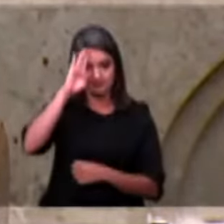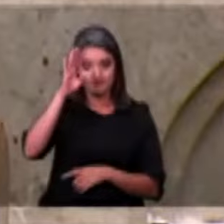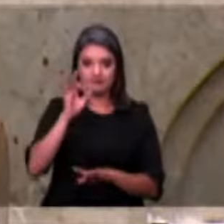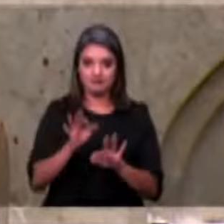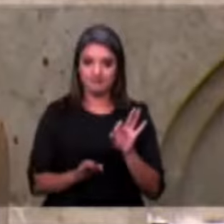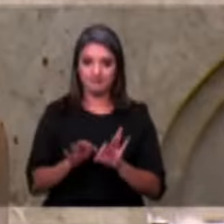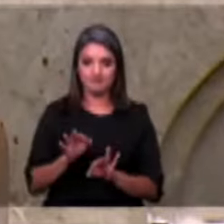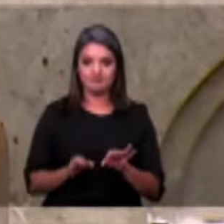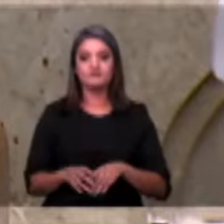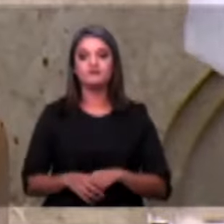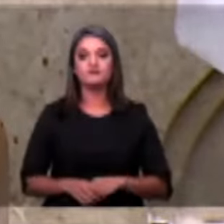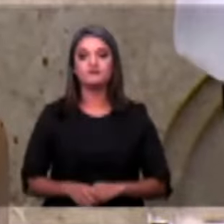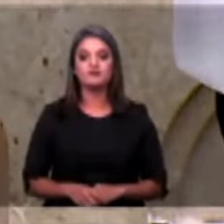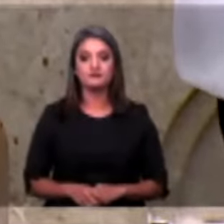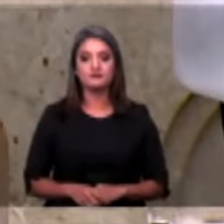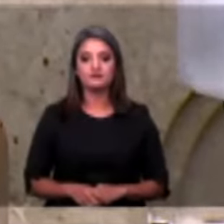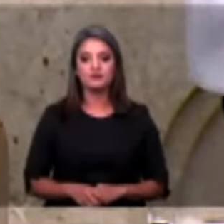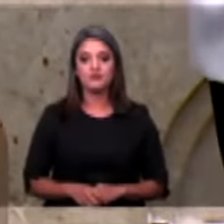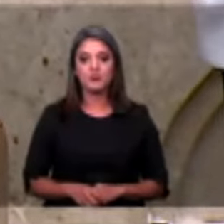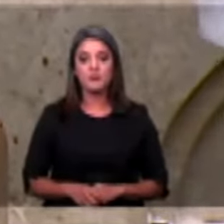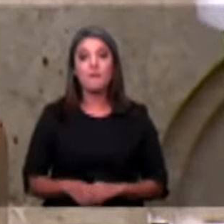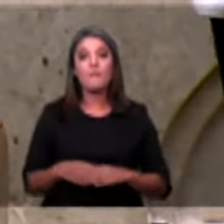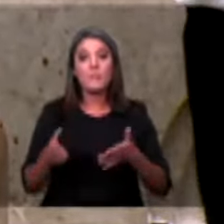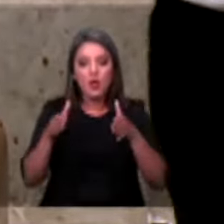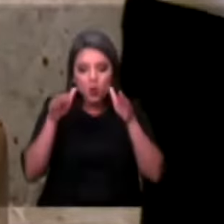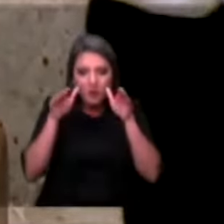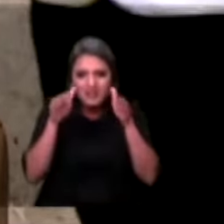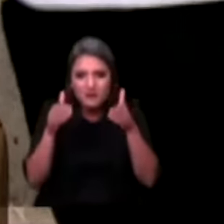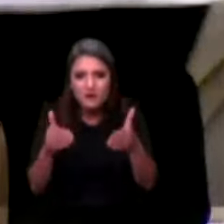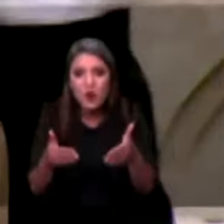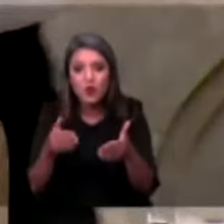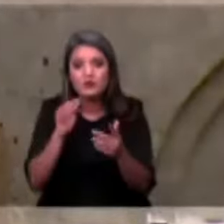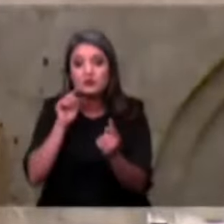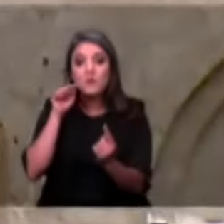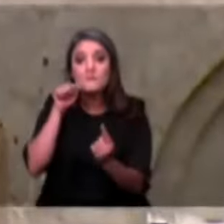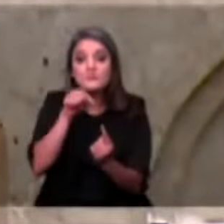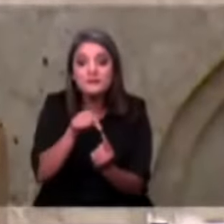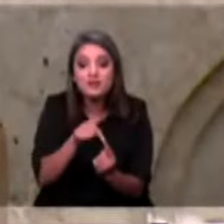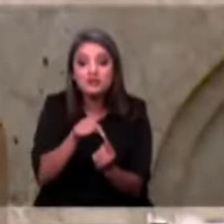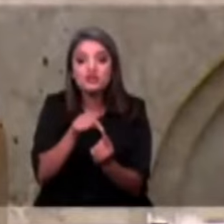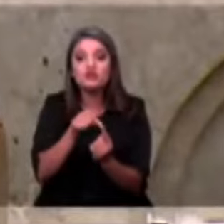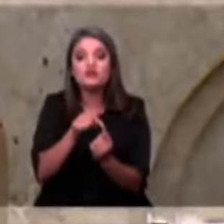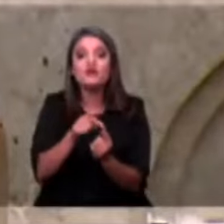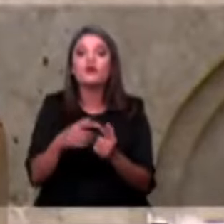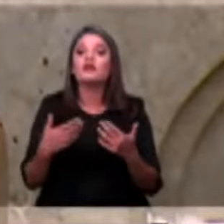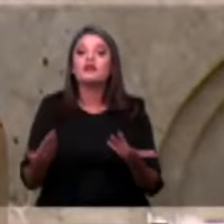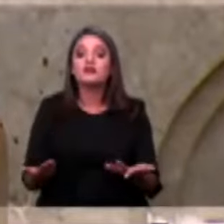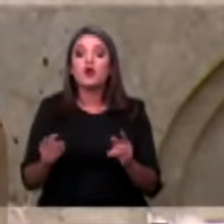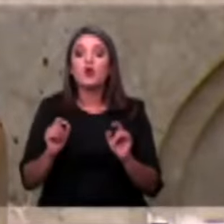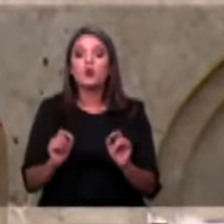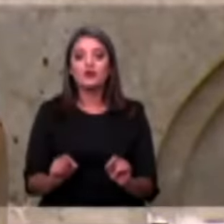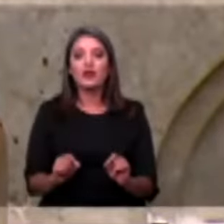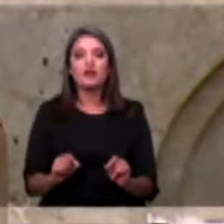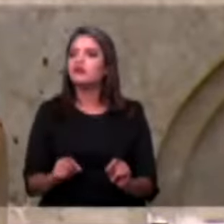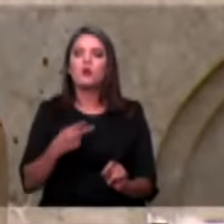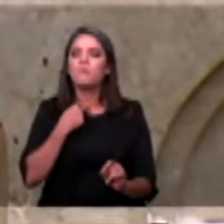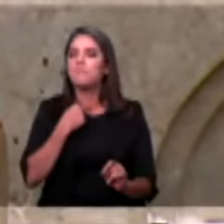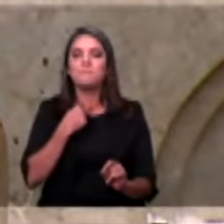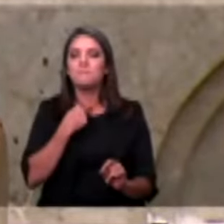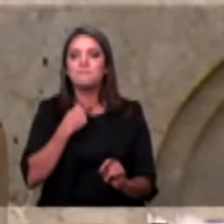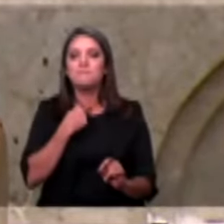jurídico. Com esse enfoque e finalidade, em absoluto pode-se falar em ofensa ao princípio